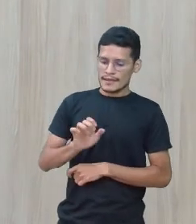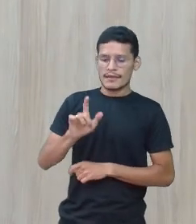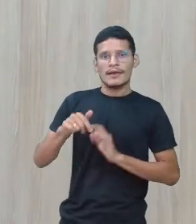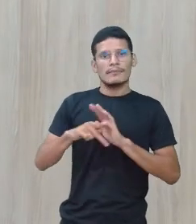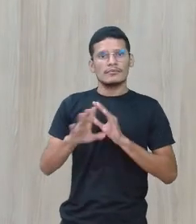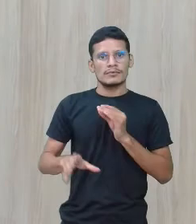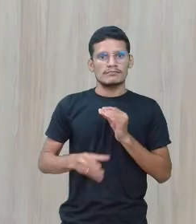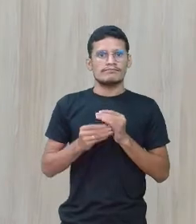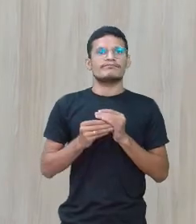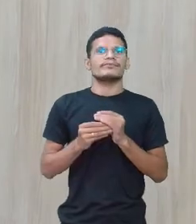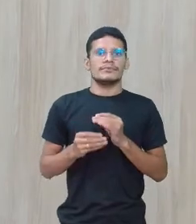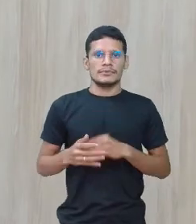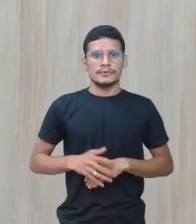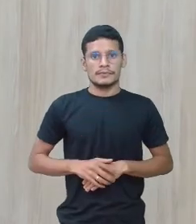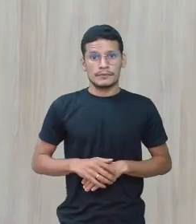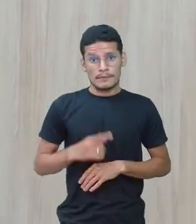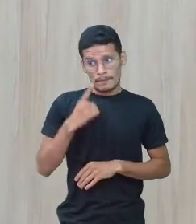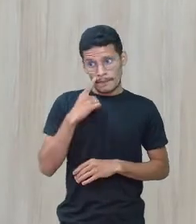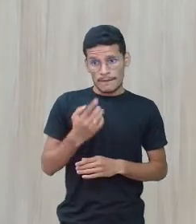Então, vamos lá.